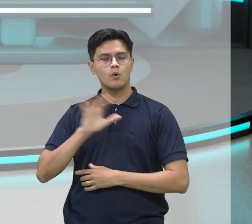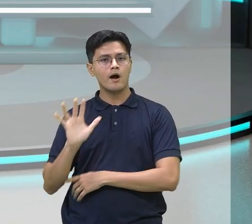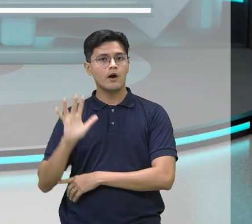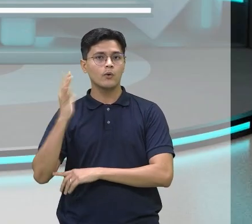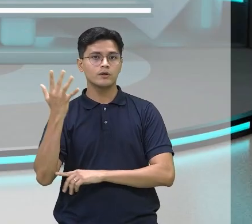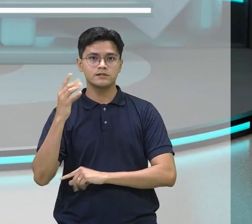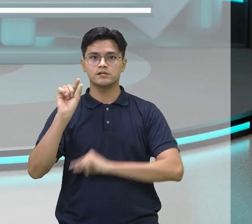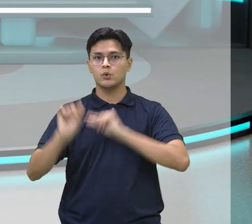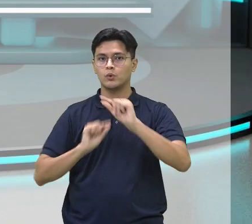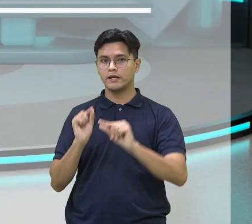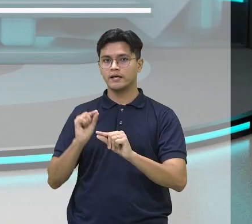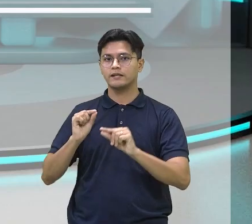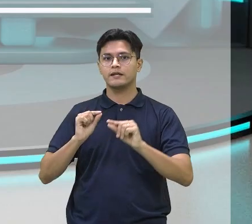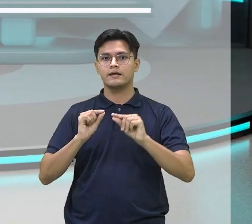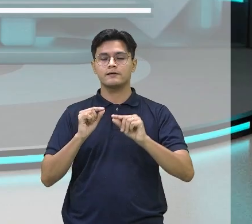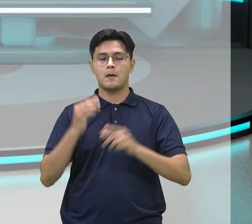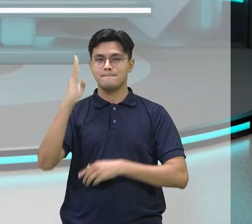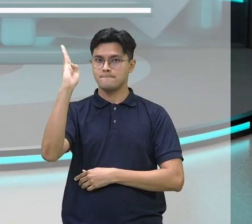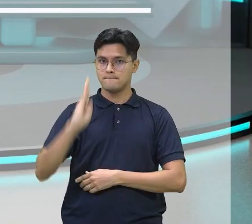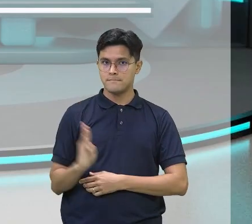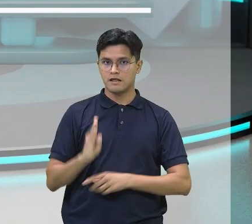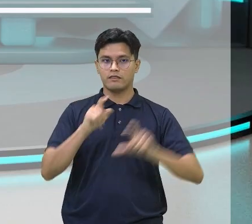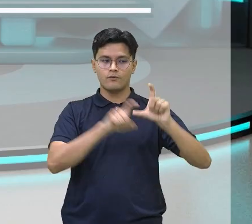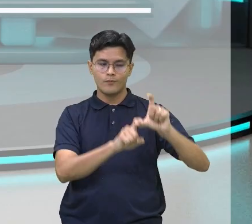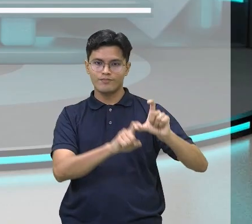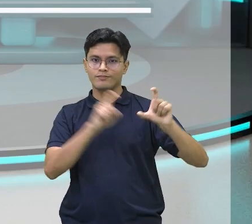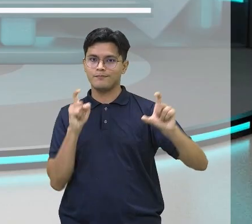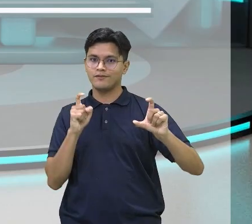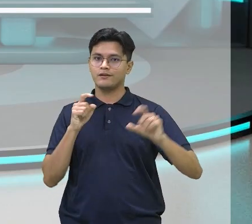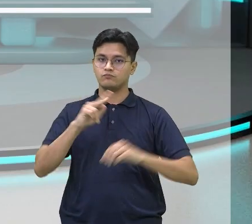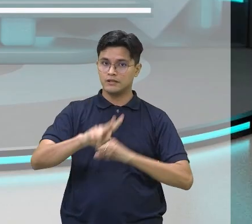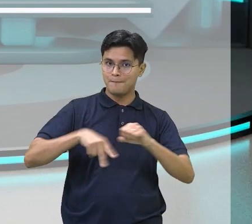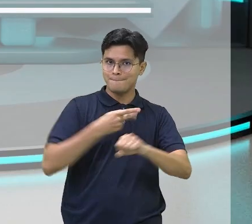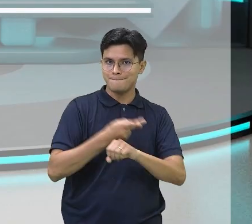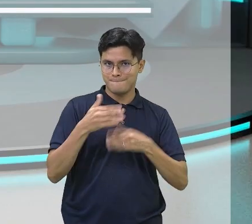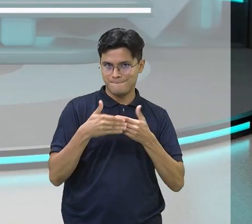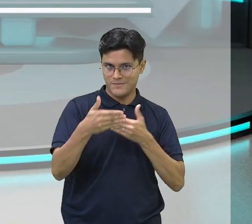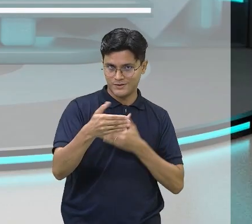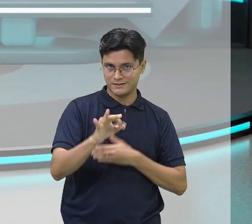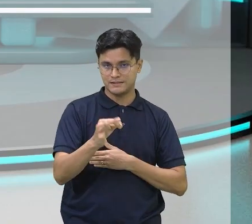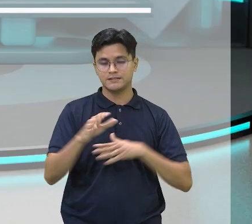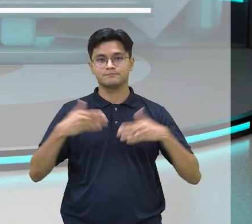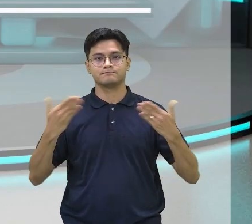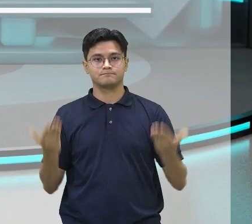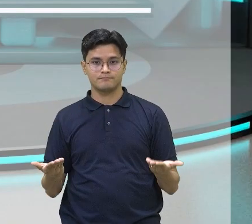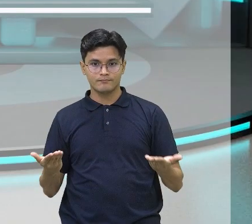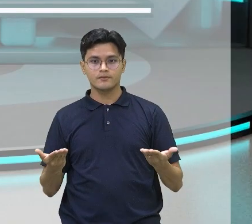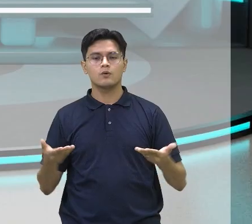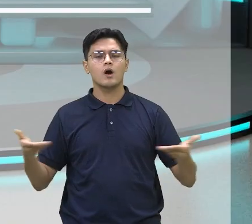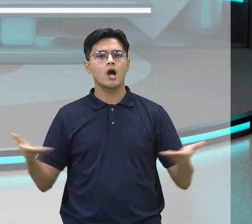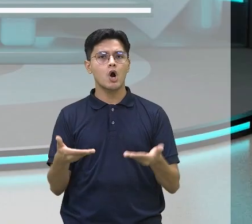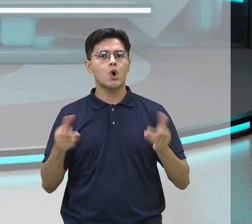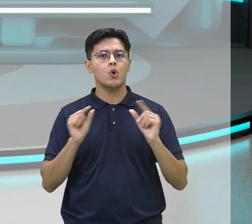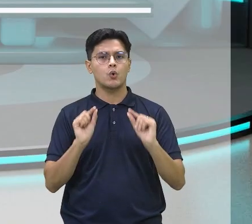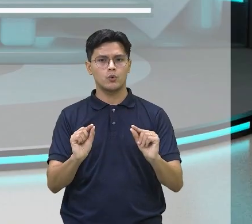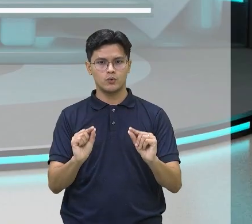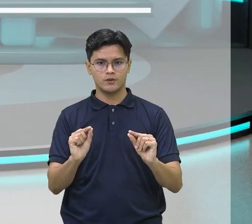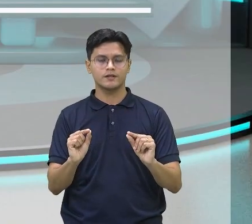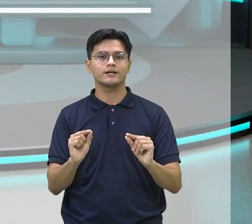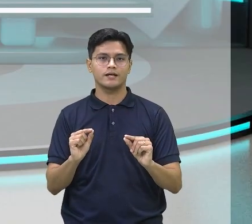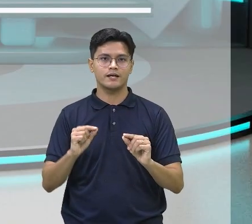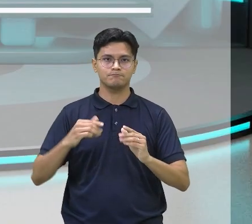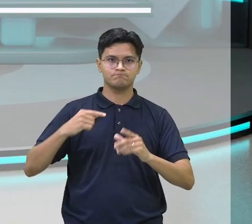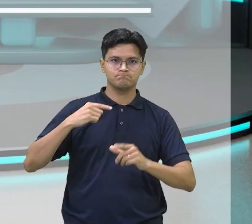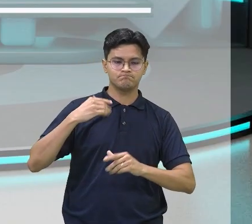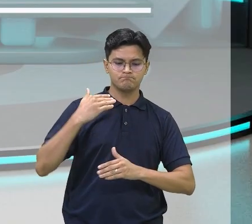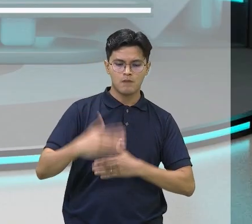depois da nossa independência do Brasil. Então aqui nós estamos construindo a nossa independência, a